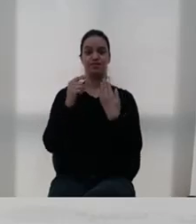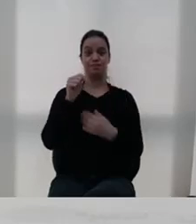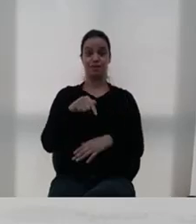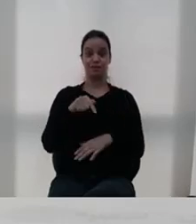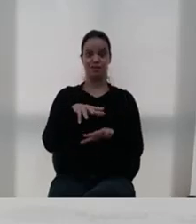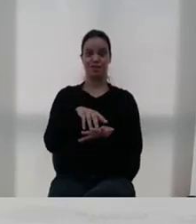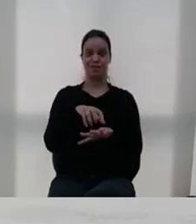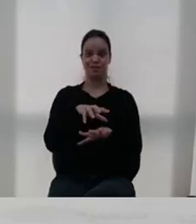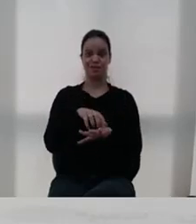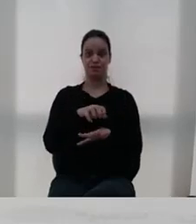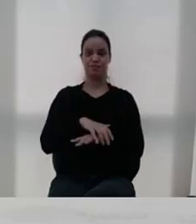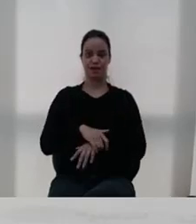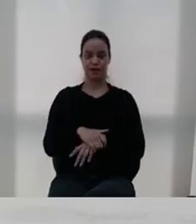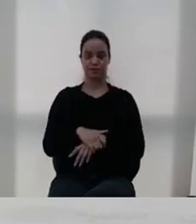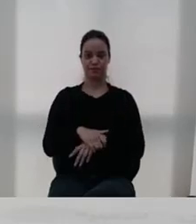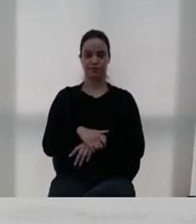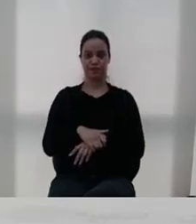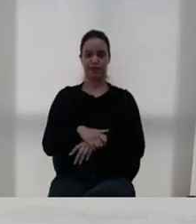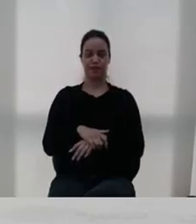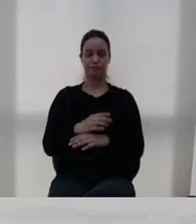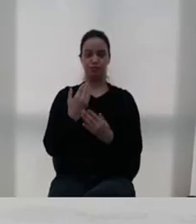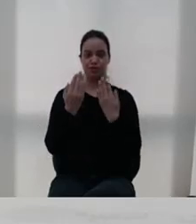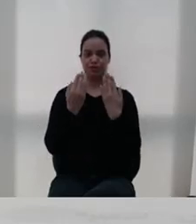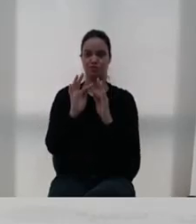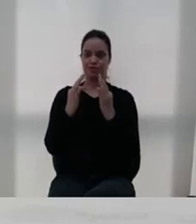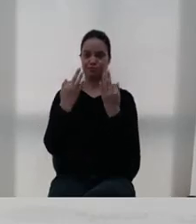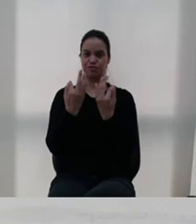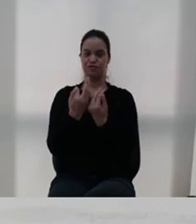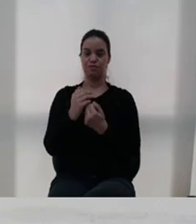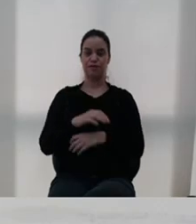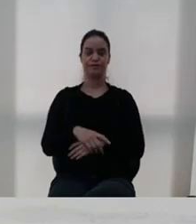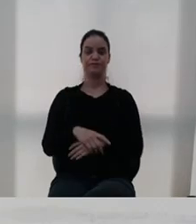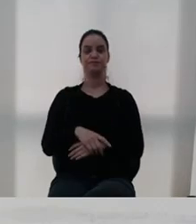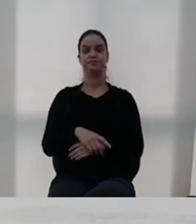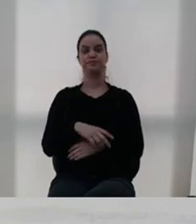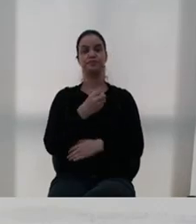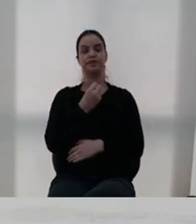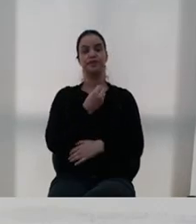unidade, no atendimento de família. Esses números são